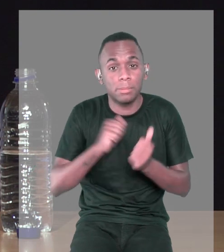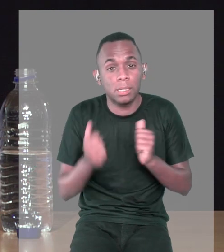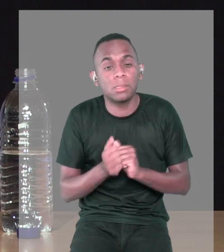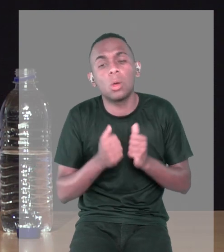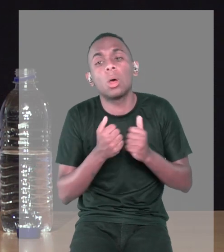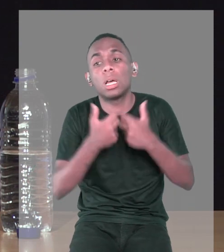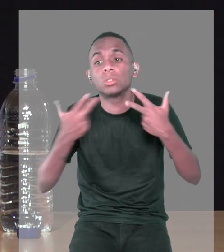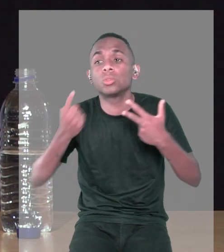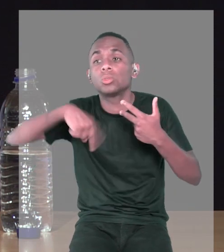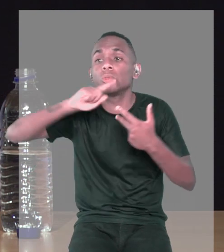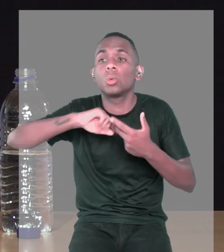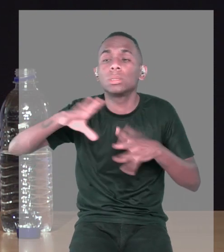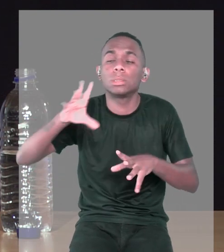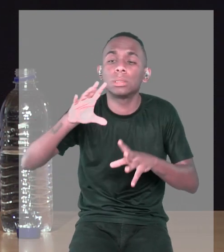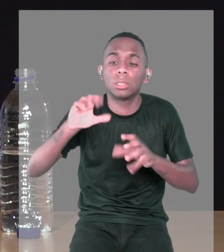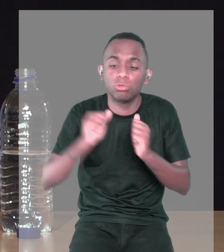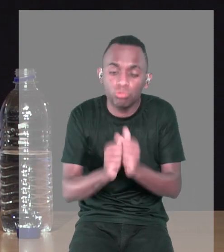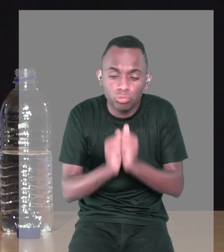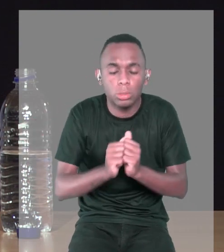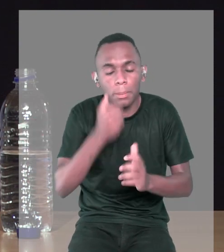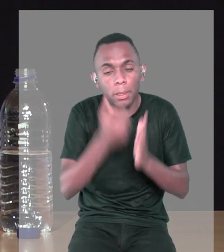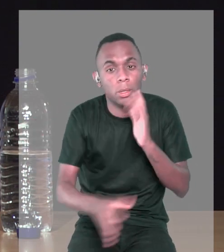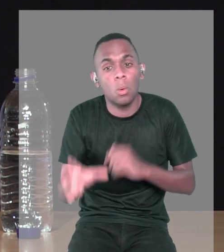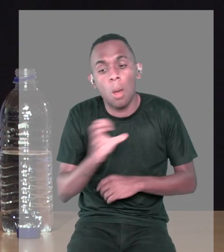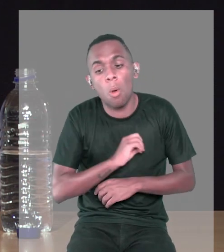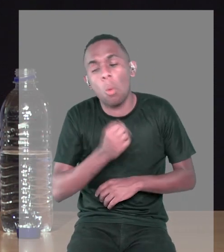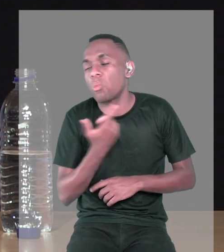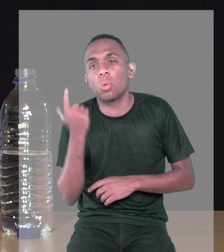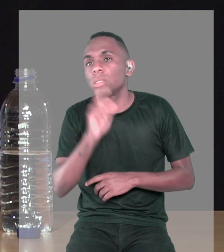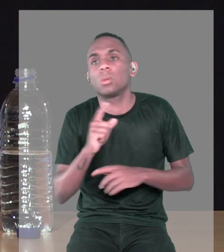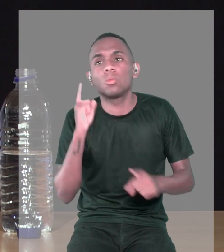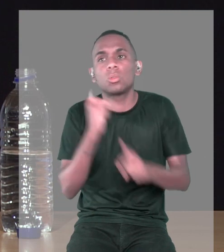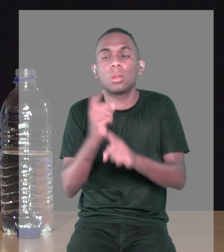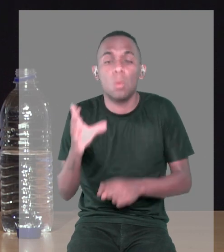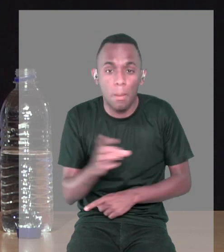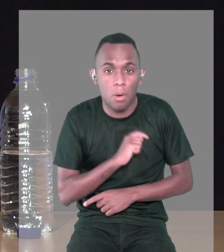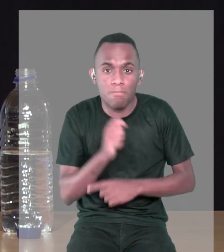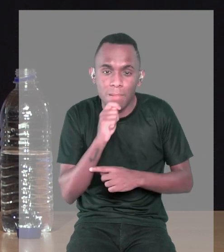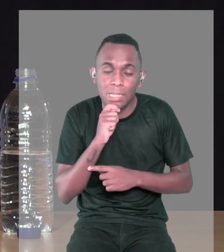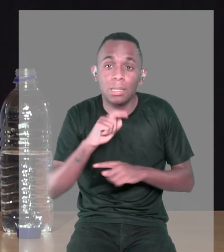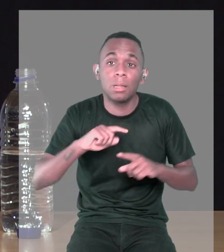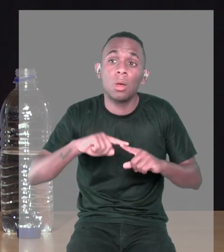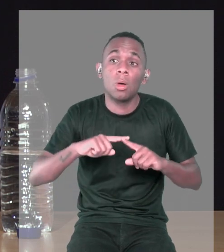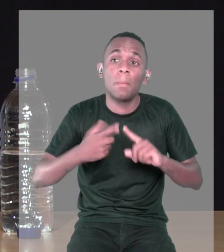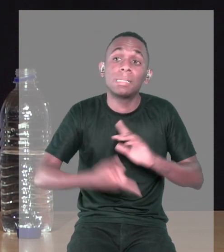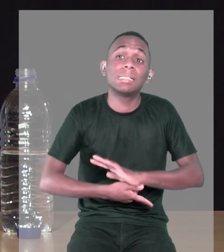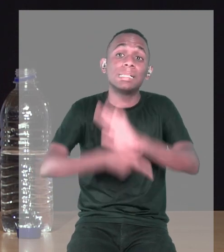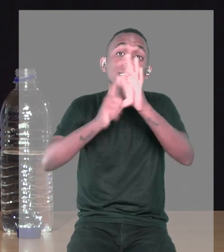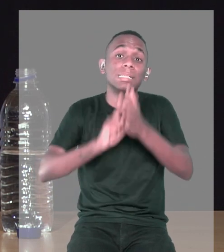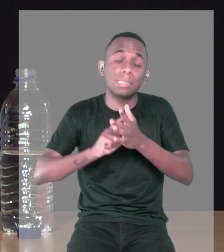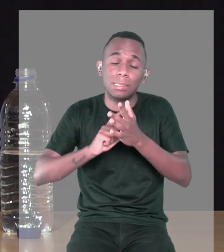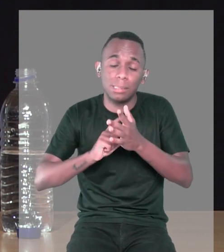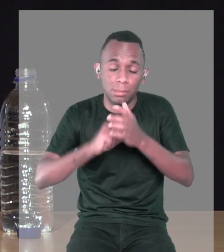nova realidade, aqueles dentre nós que perderam o amor ou que não o encontraram a tempo, ou seja, antes